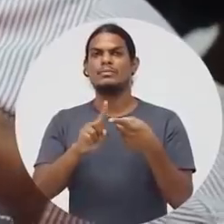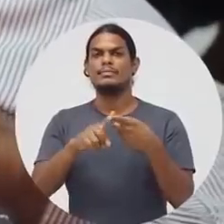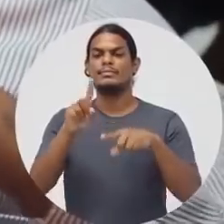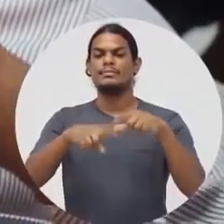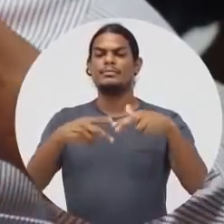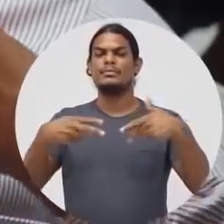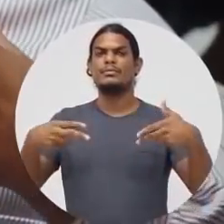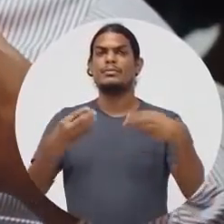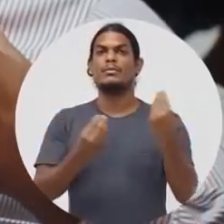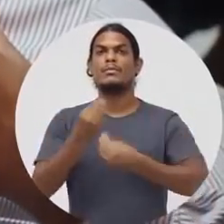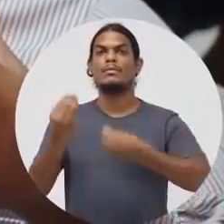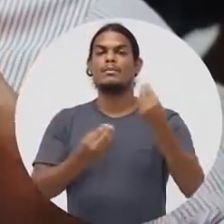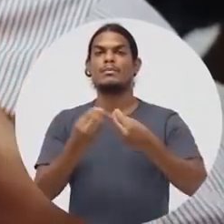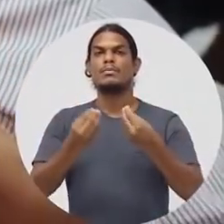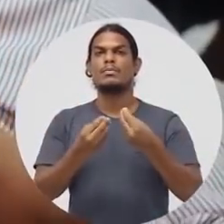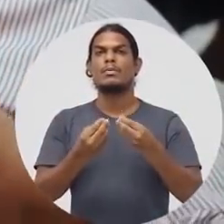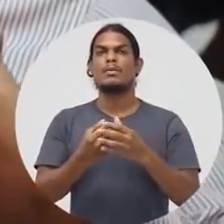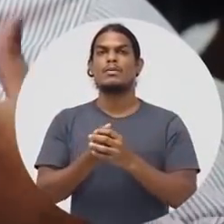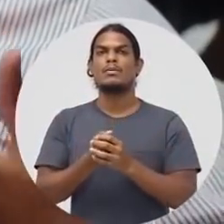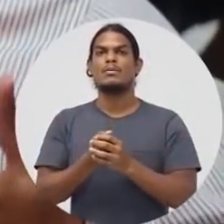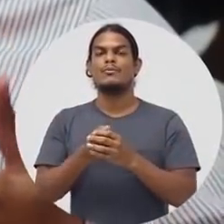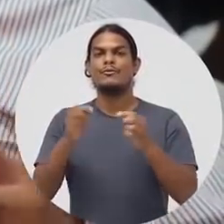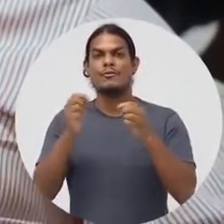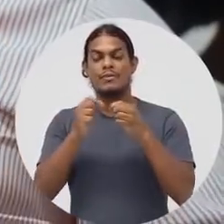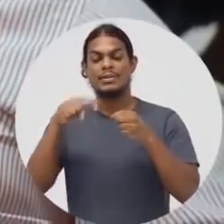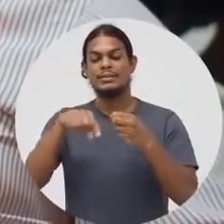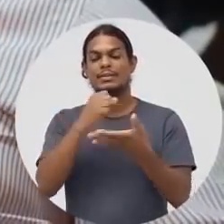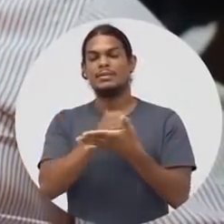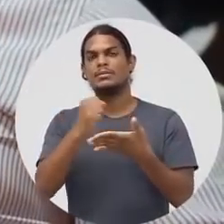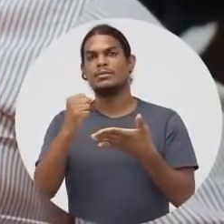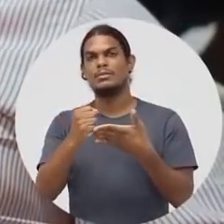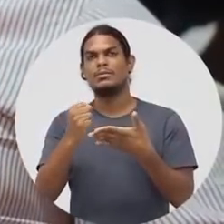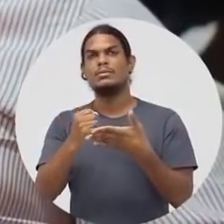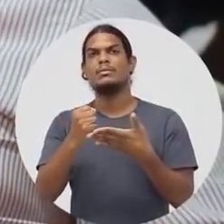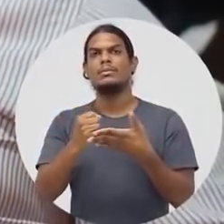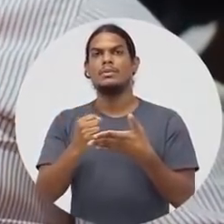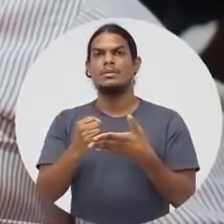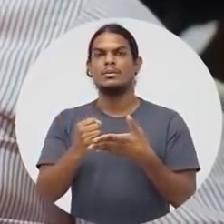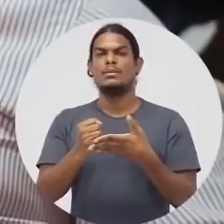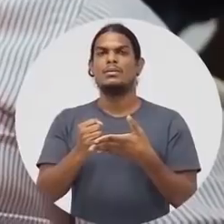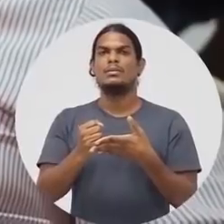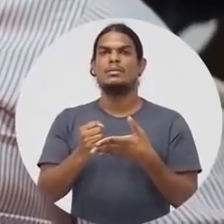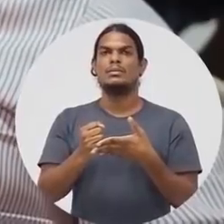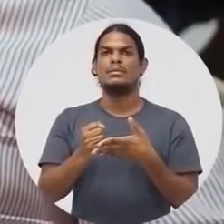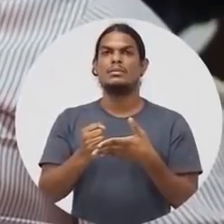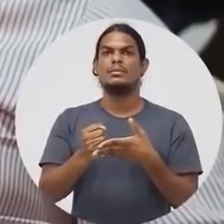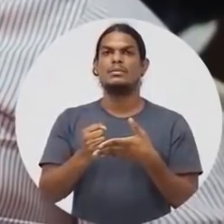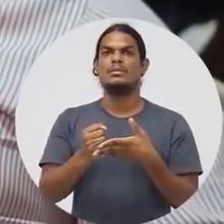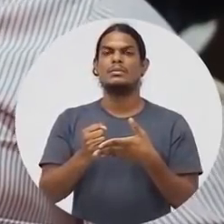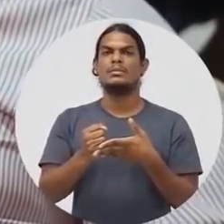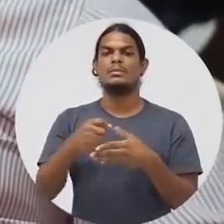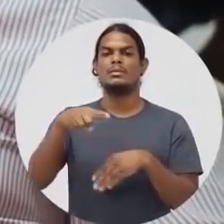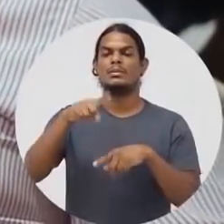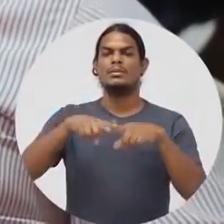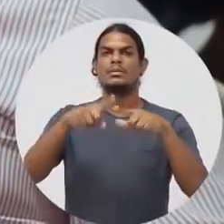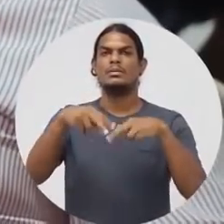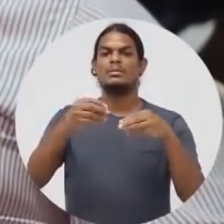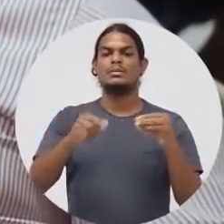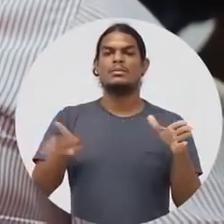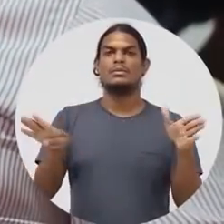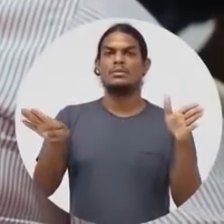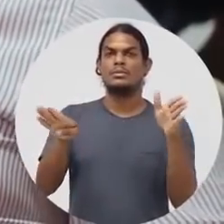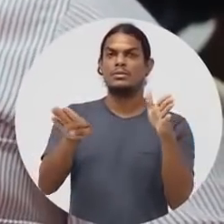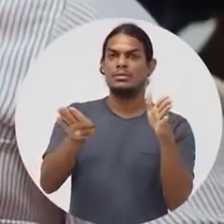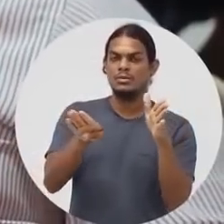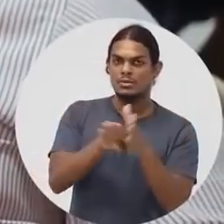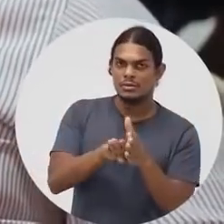Quando emitir esse documento de embarque, tá? Esse conhecimento, a operação, assim que chega no porto, ela é liquidada. Tá?